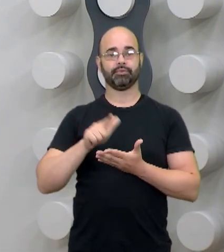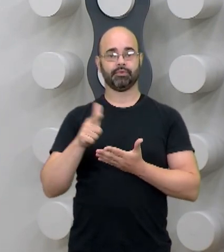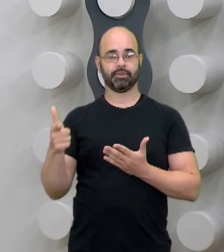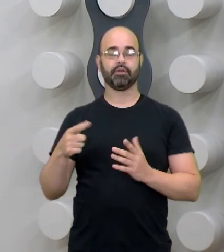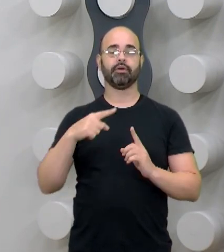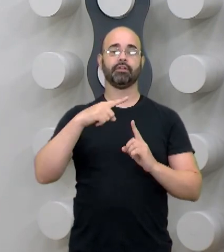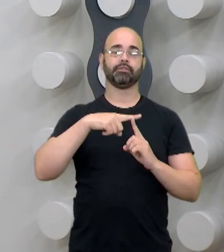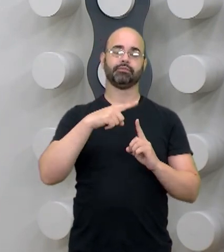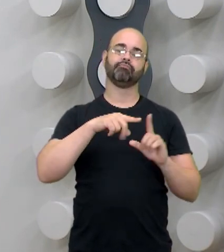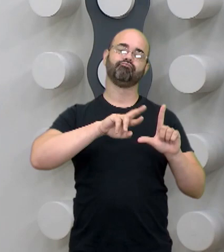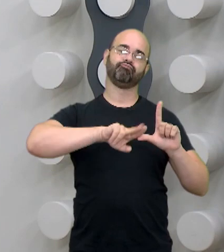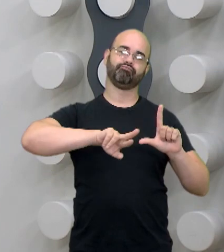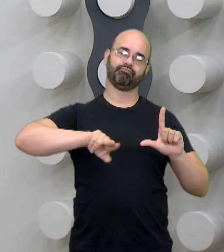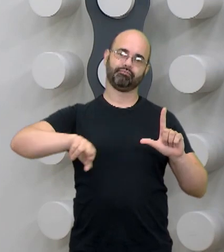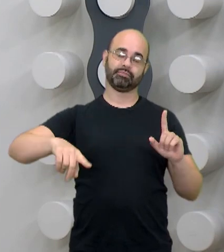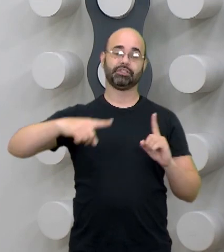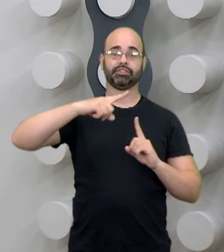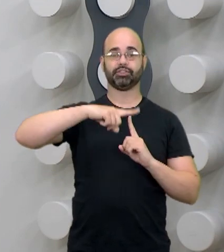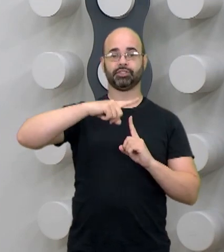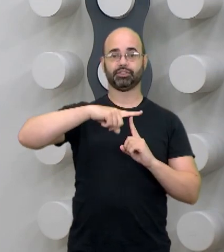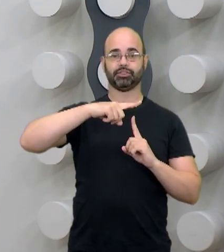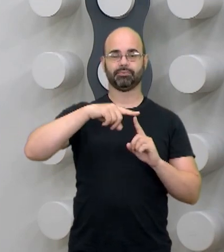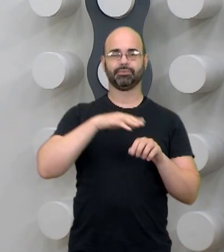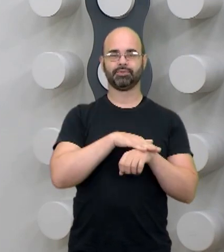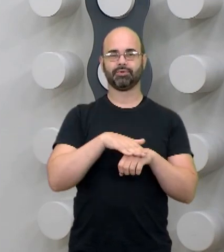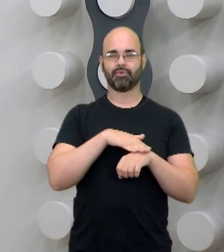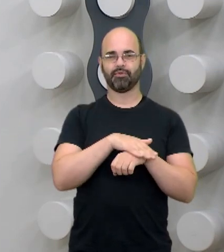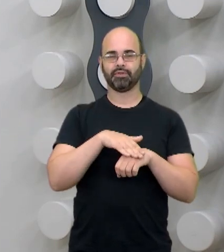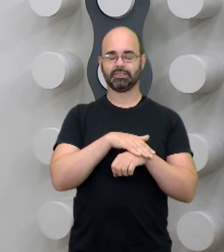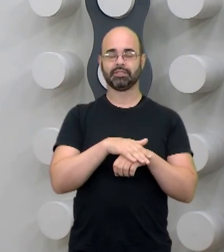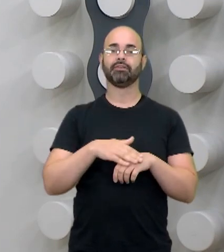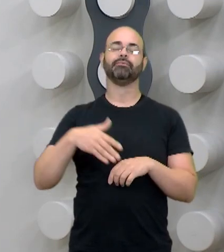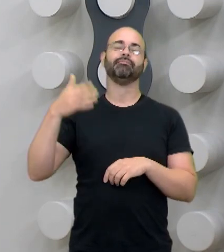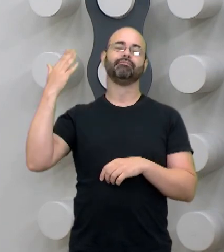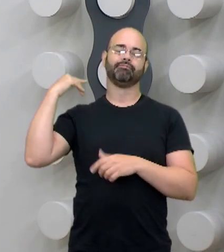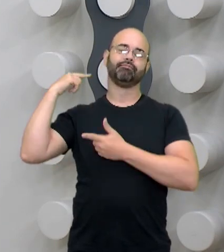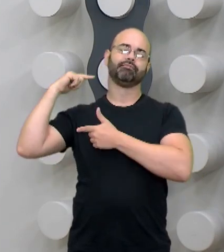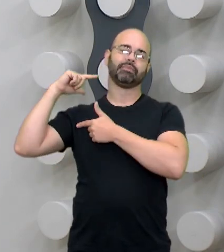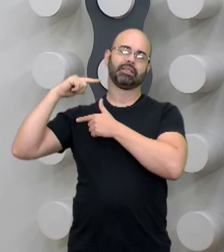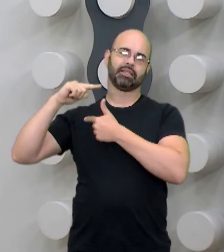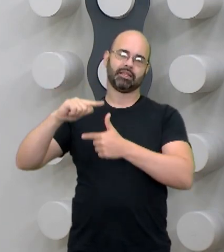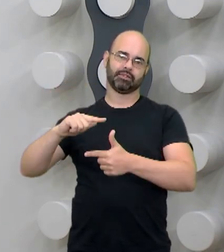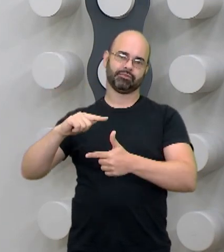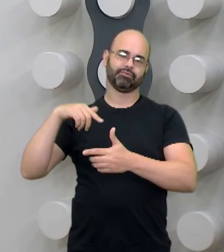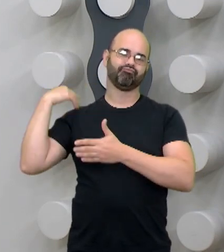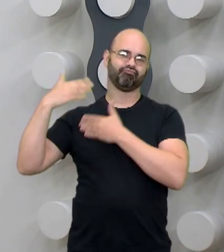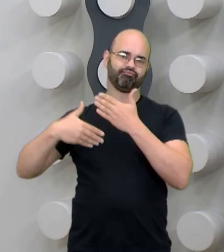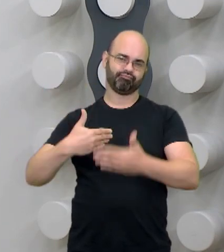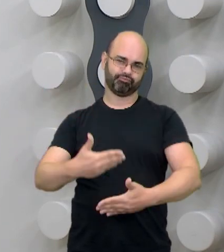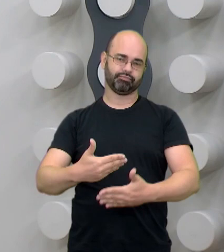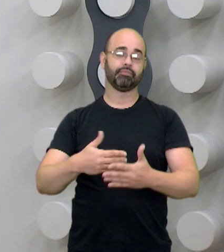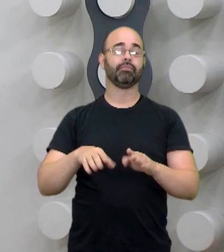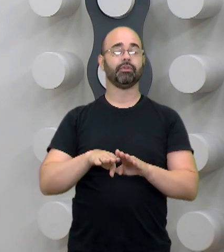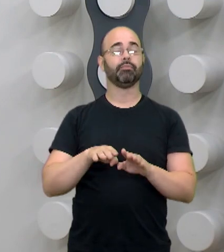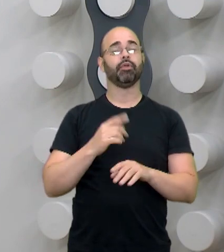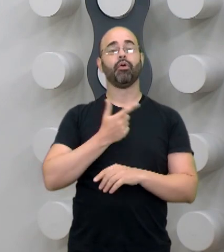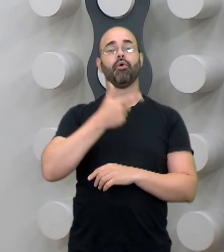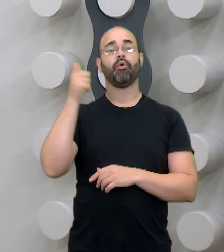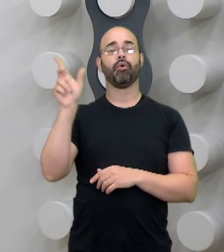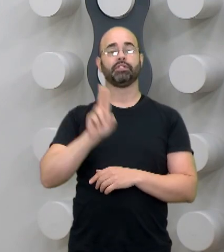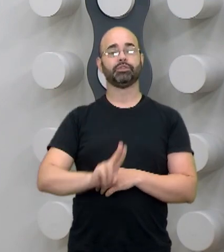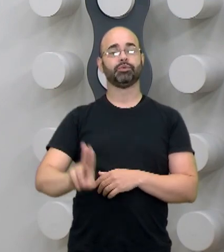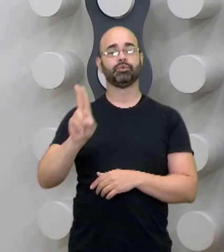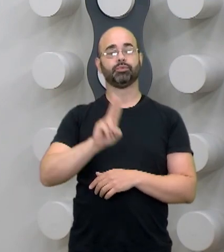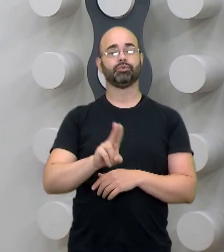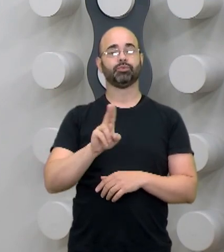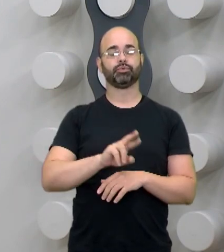de mídia jornalística, né? As mídias tradicionais, as mídias consideradas alternativas. Chegamos também às